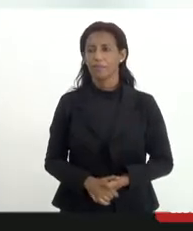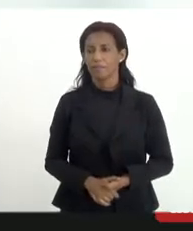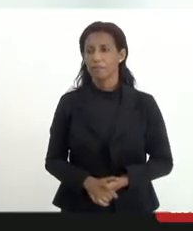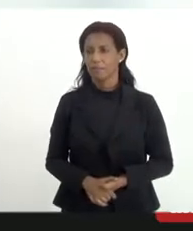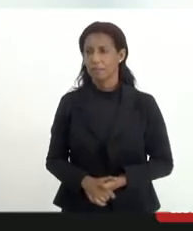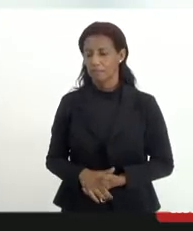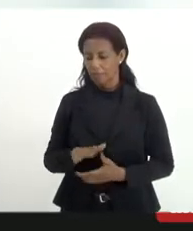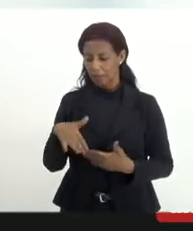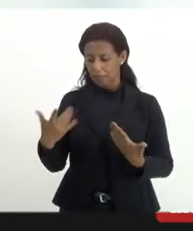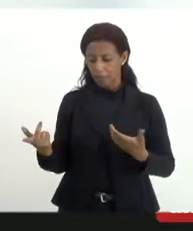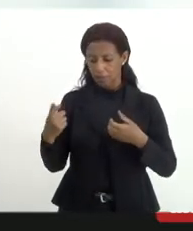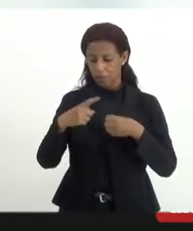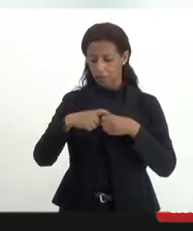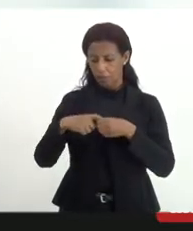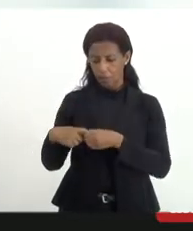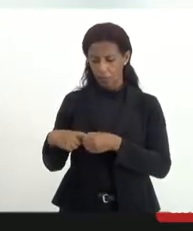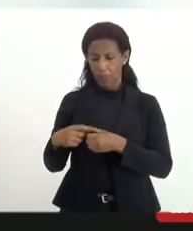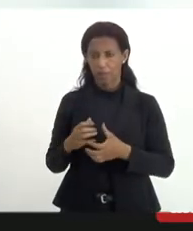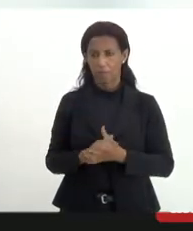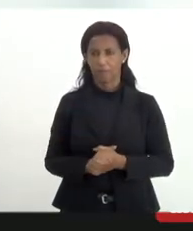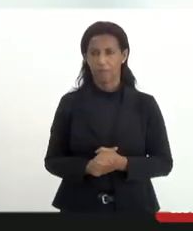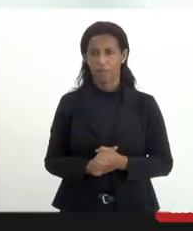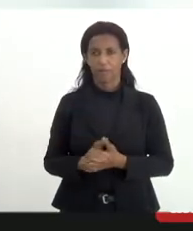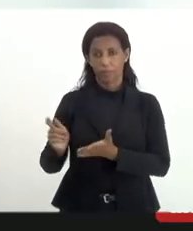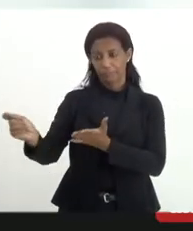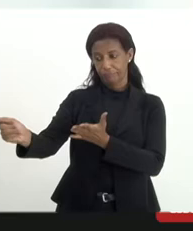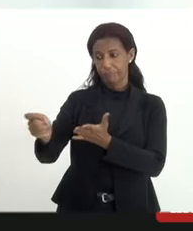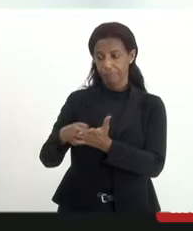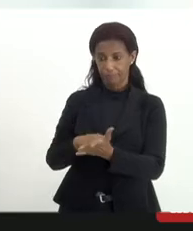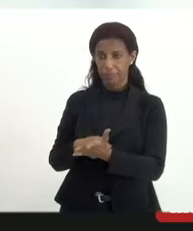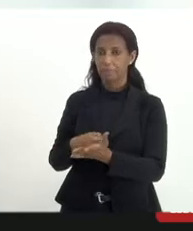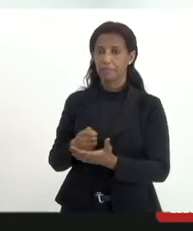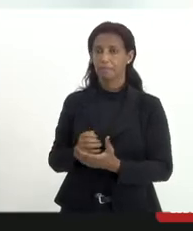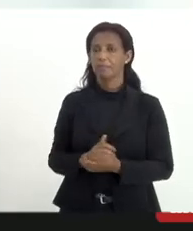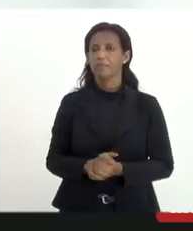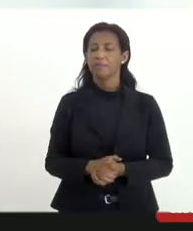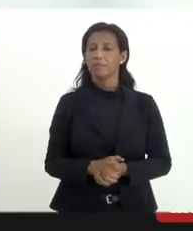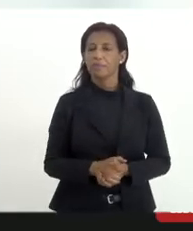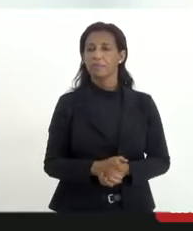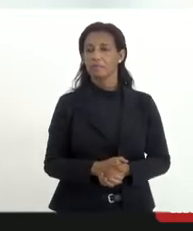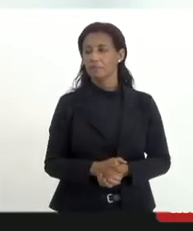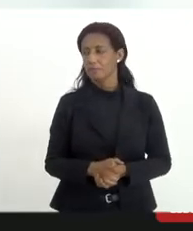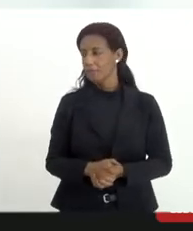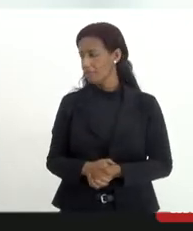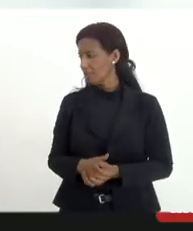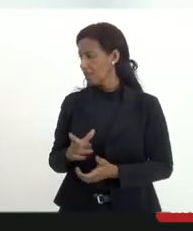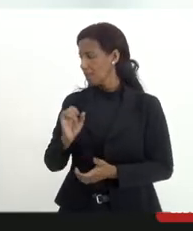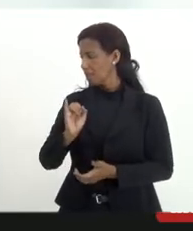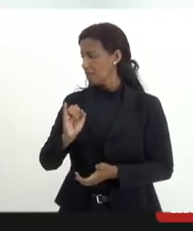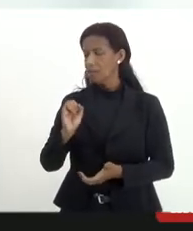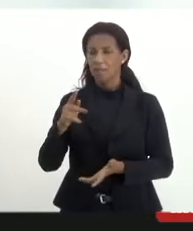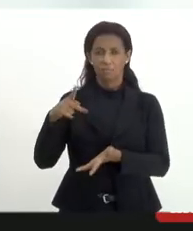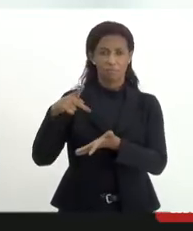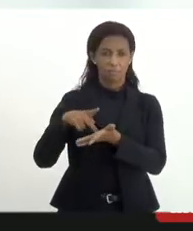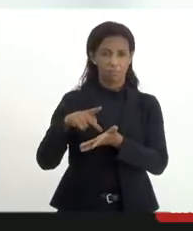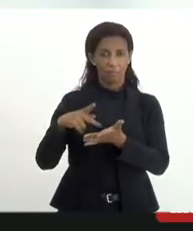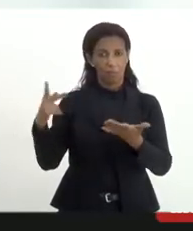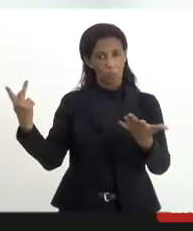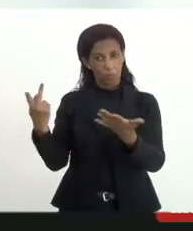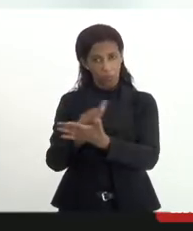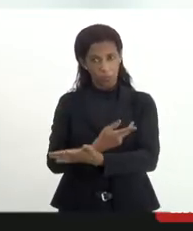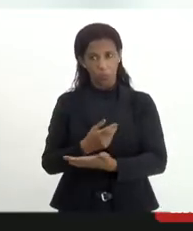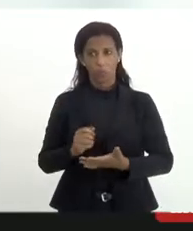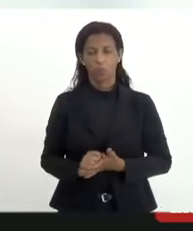Então, este convênio foi assinado, né? E se de fato ocorrer, o que